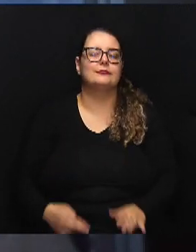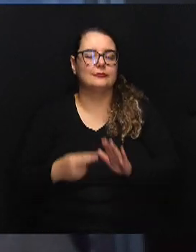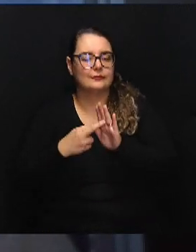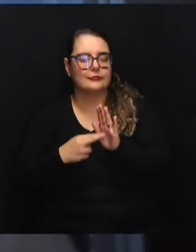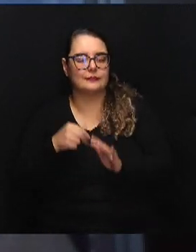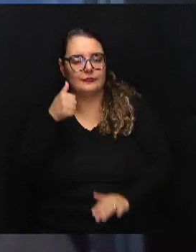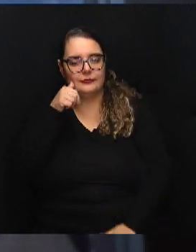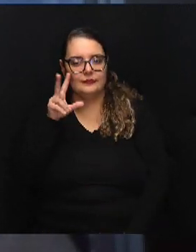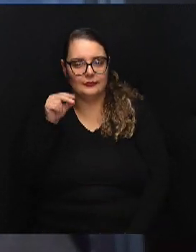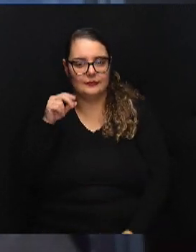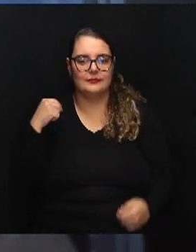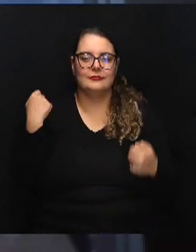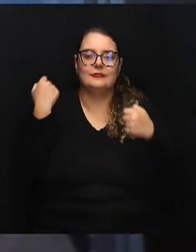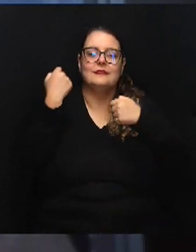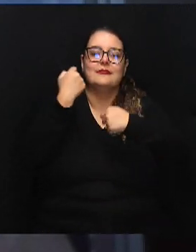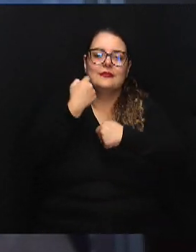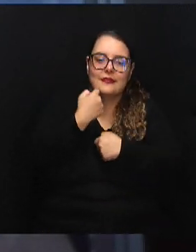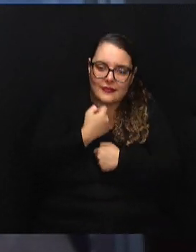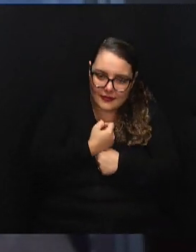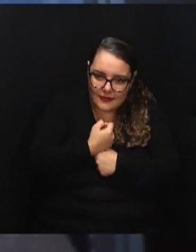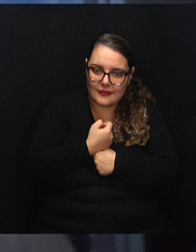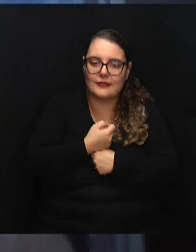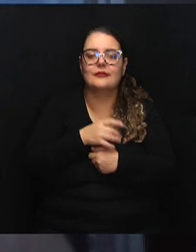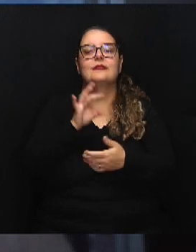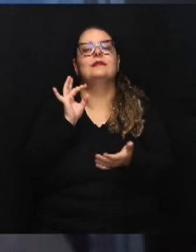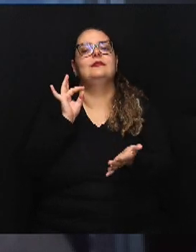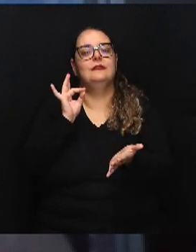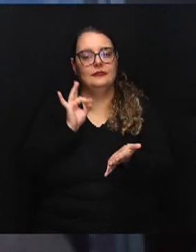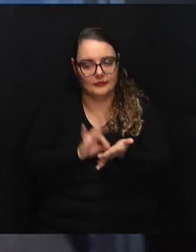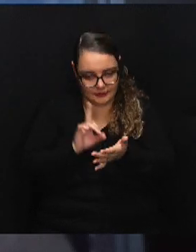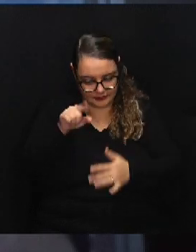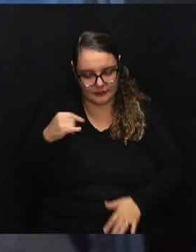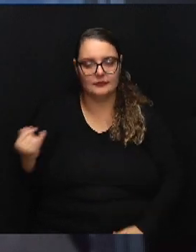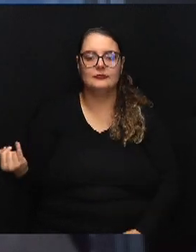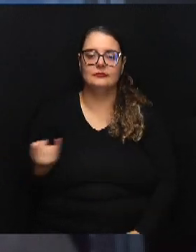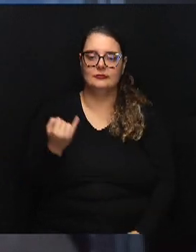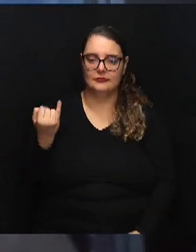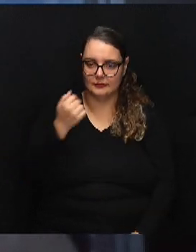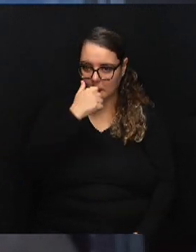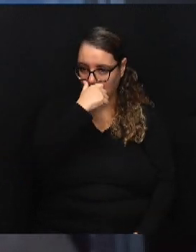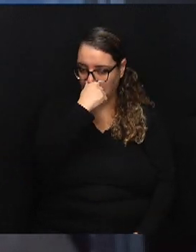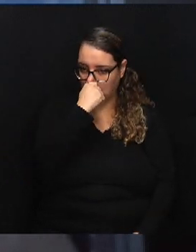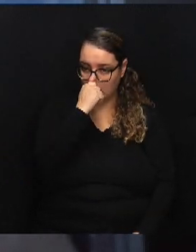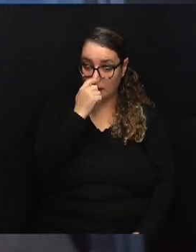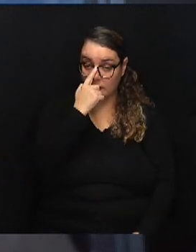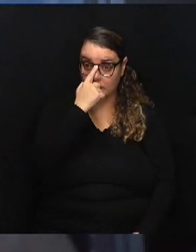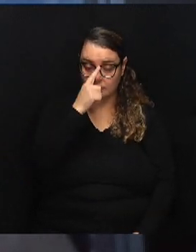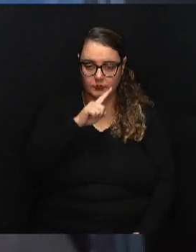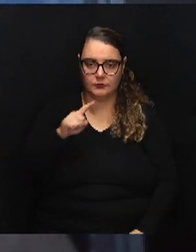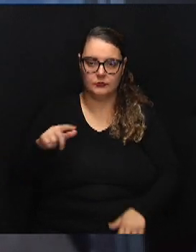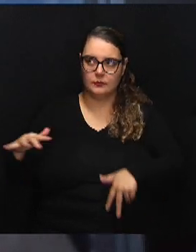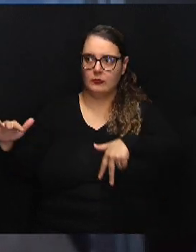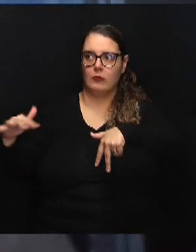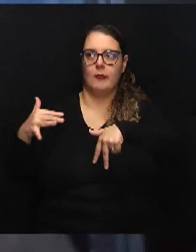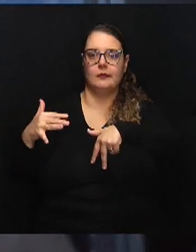tá frio e tem que levar casaco, ela, de fato, ela é importante. A gente não se expor a